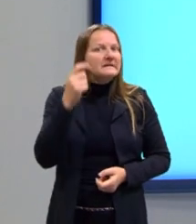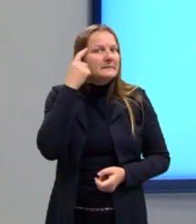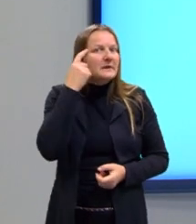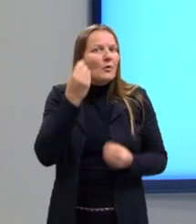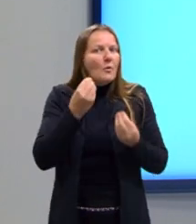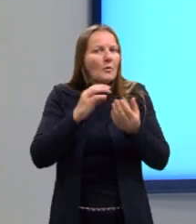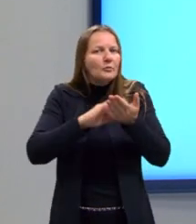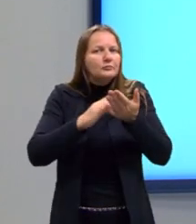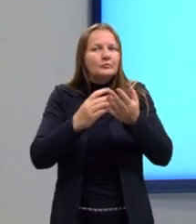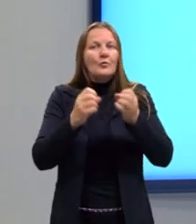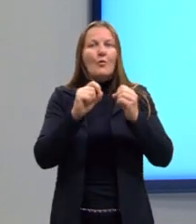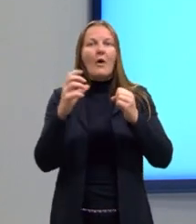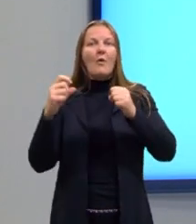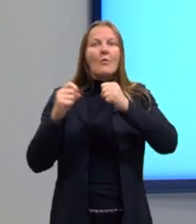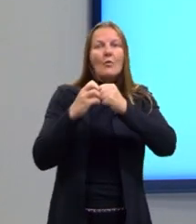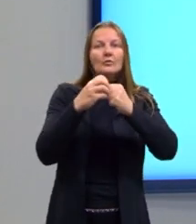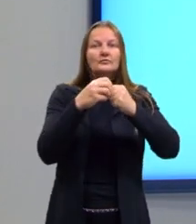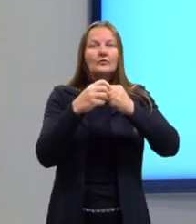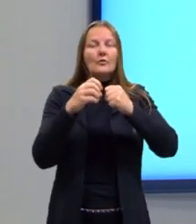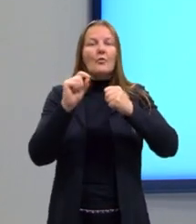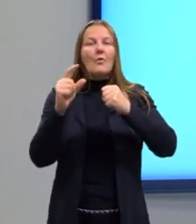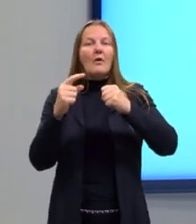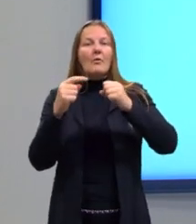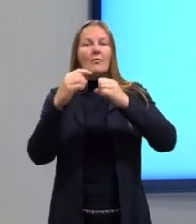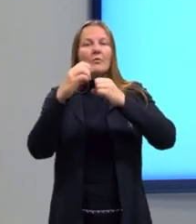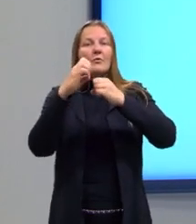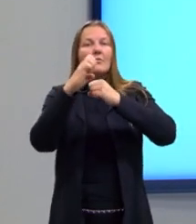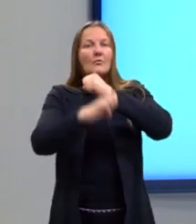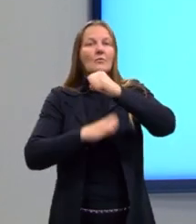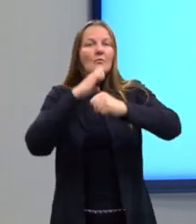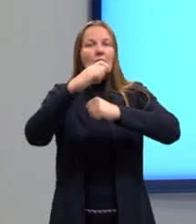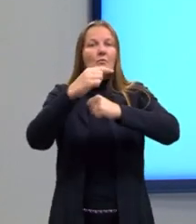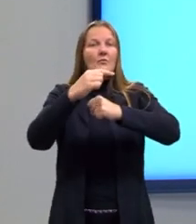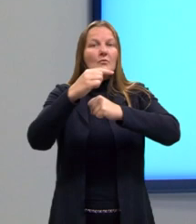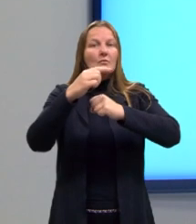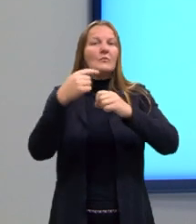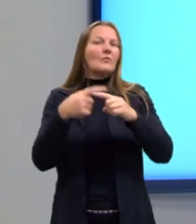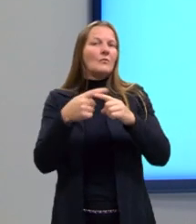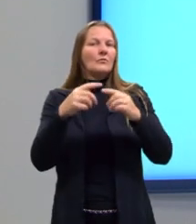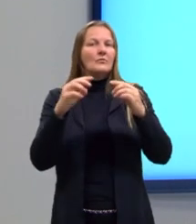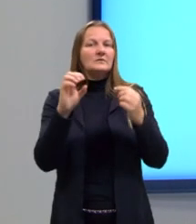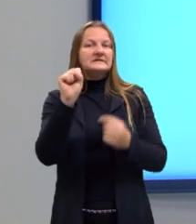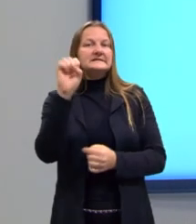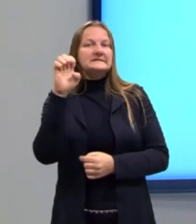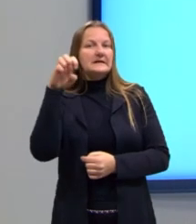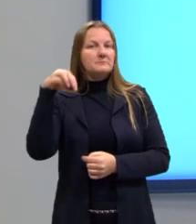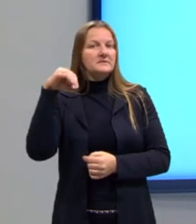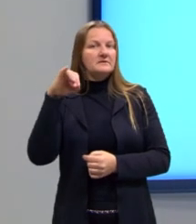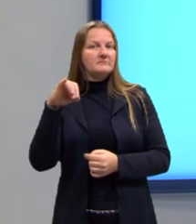interpretar quem oxidou e quem reduziu tem que identificar cada uma das semi-reações